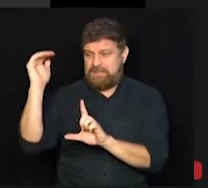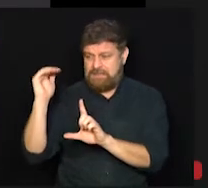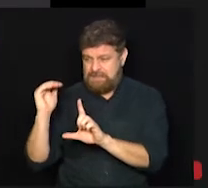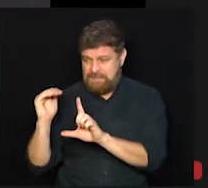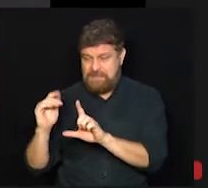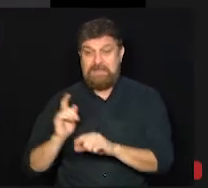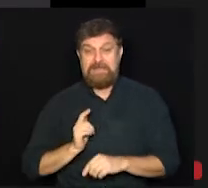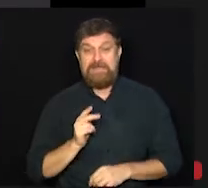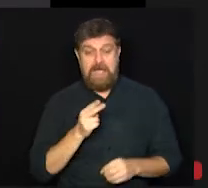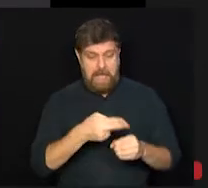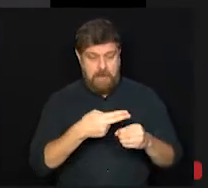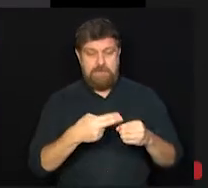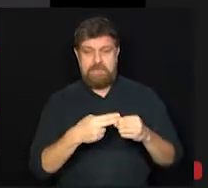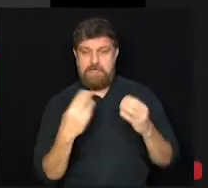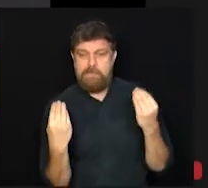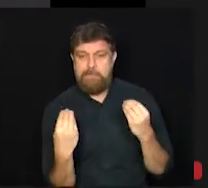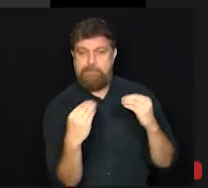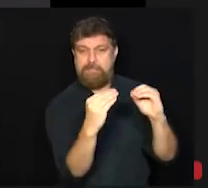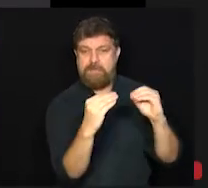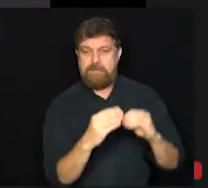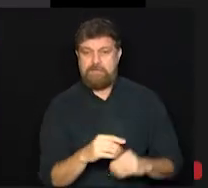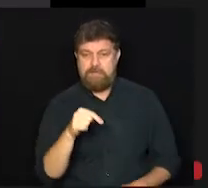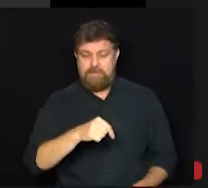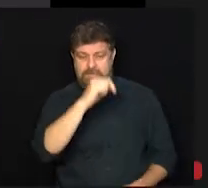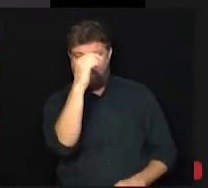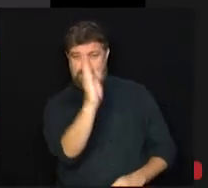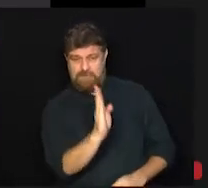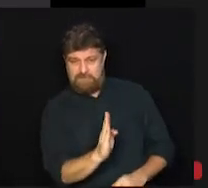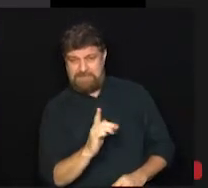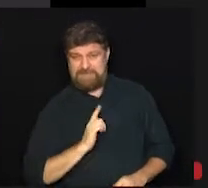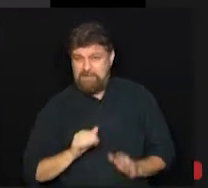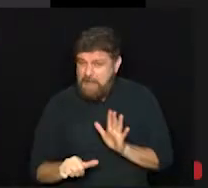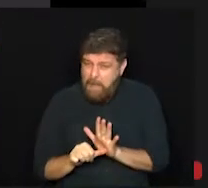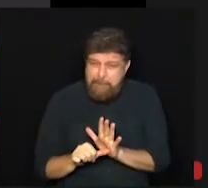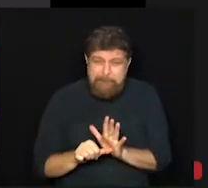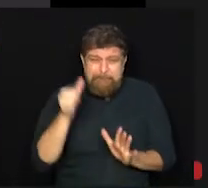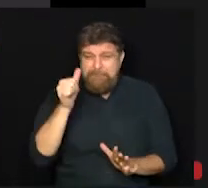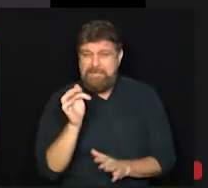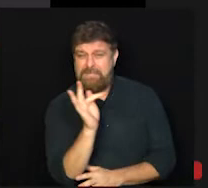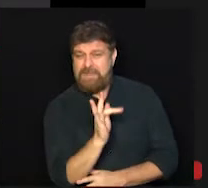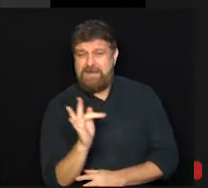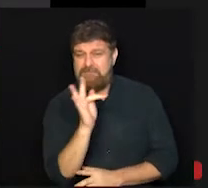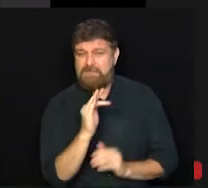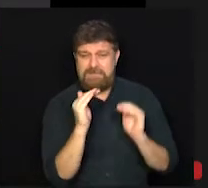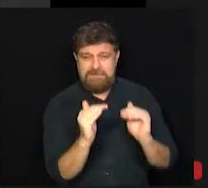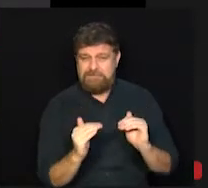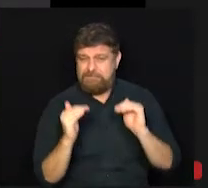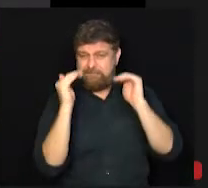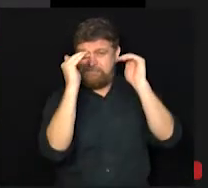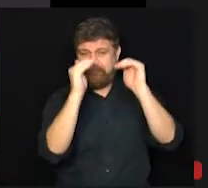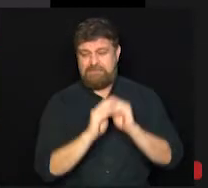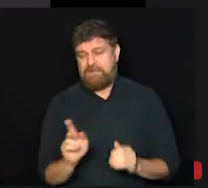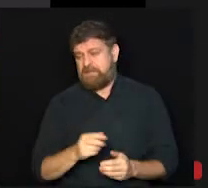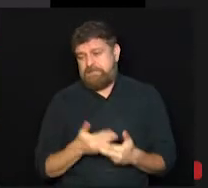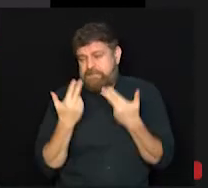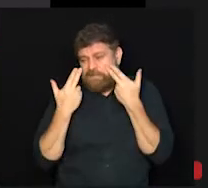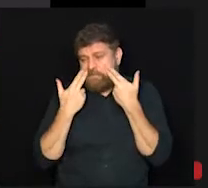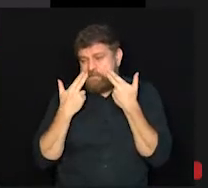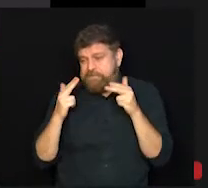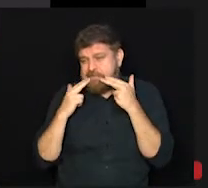participa. E no ranking nacional, a Unicamp, então, aparece em primeiro lugar. Isso habitualmente não é novidade para